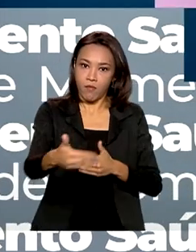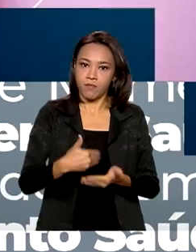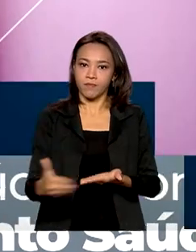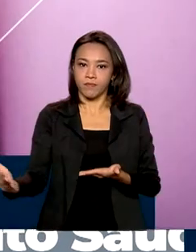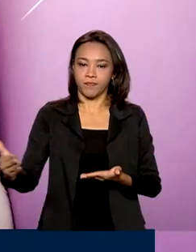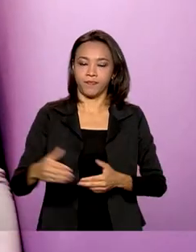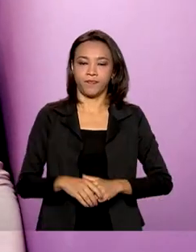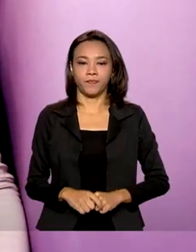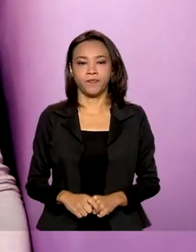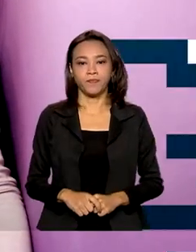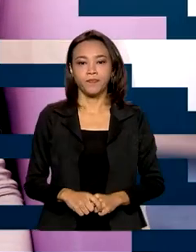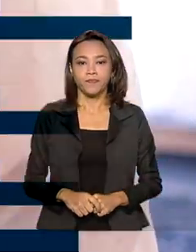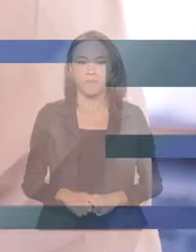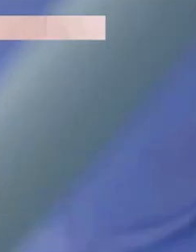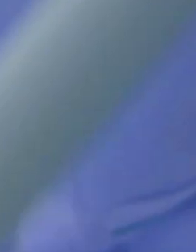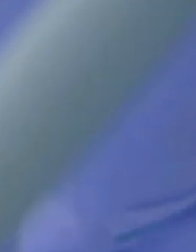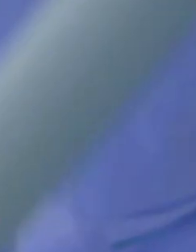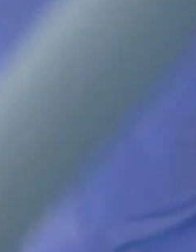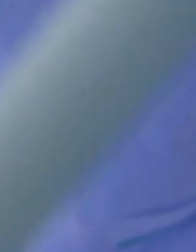Música